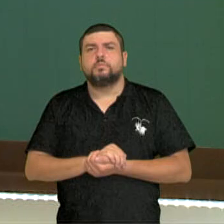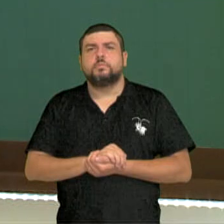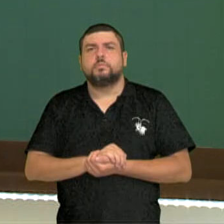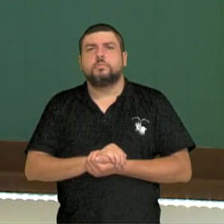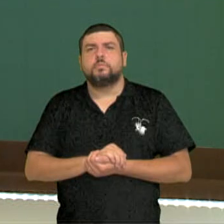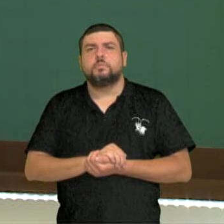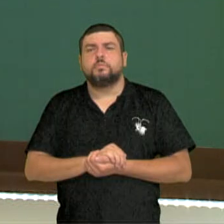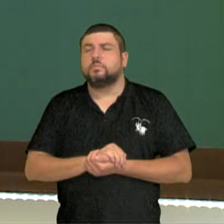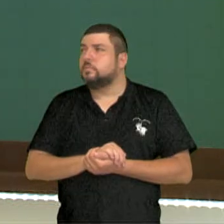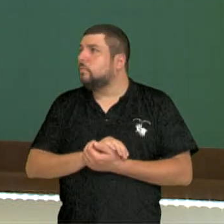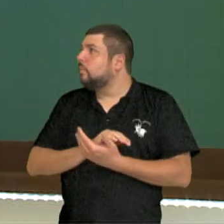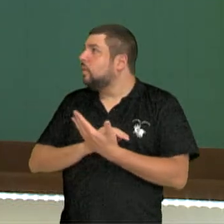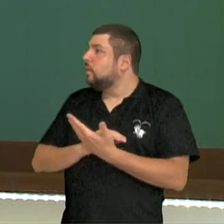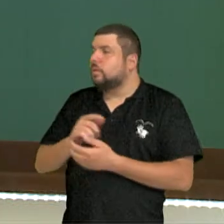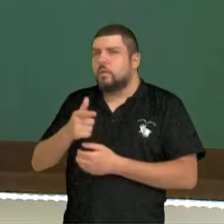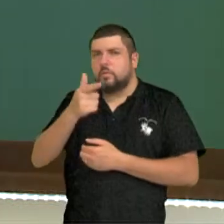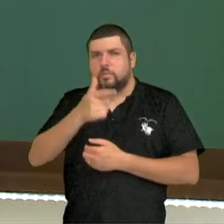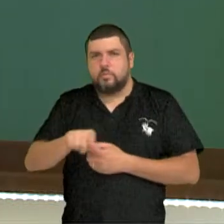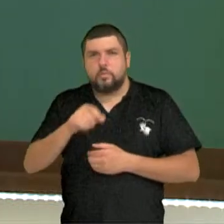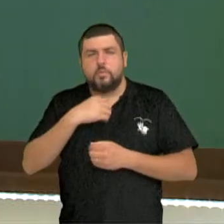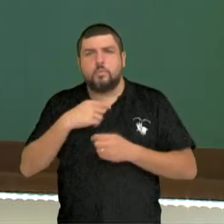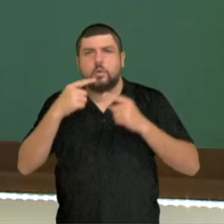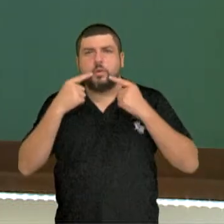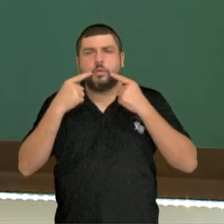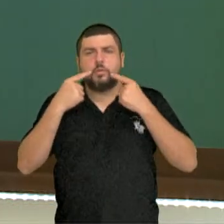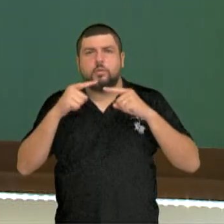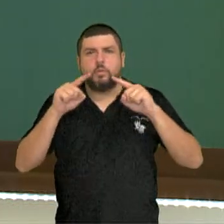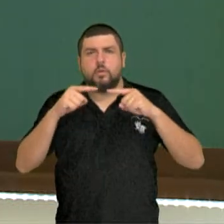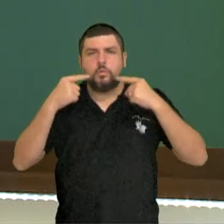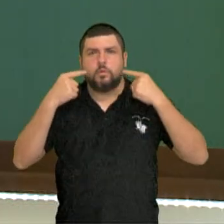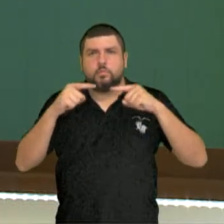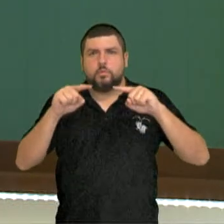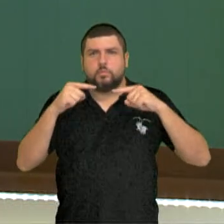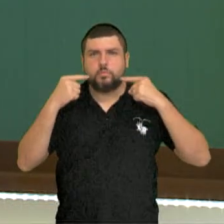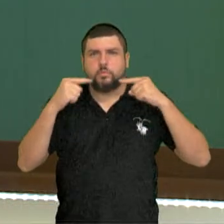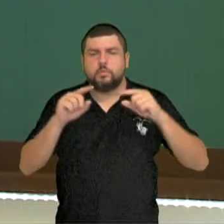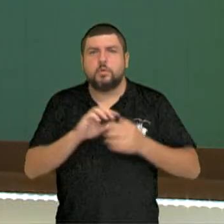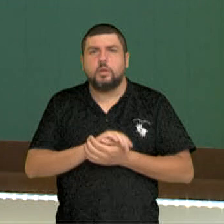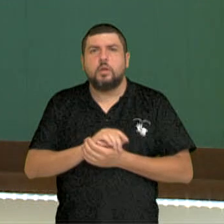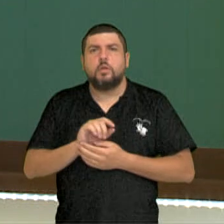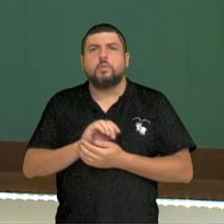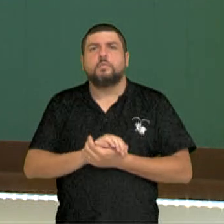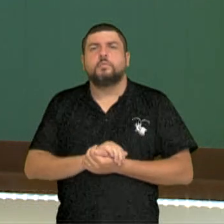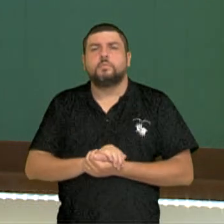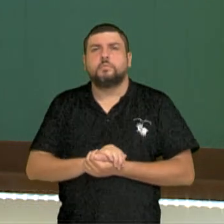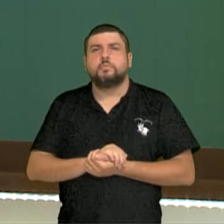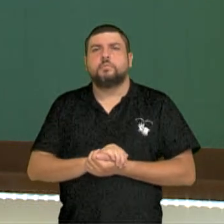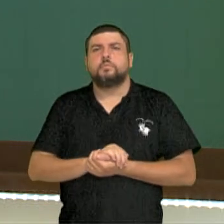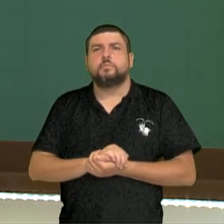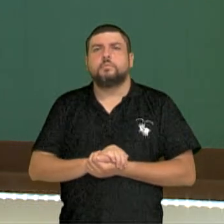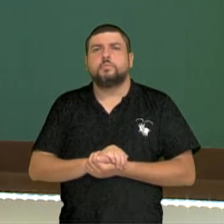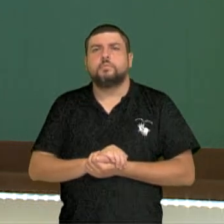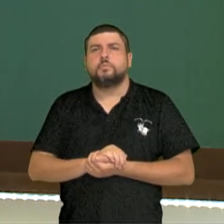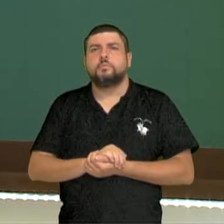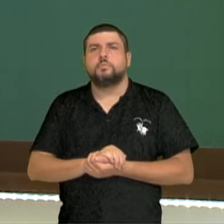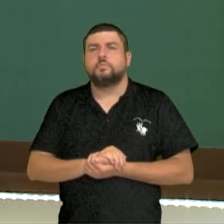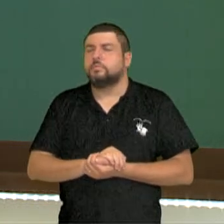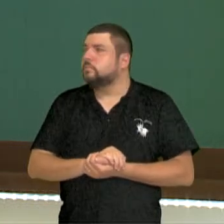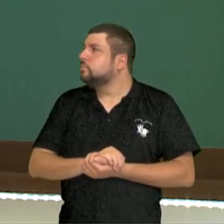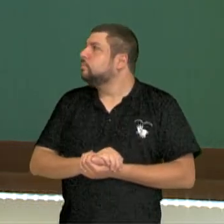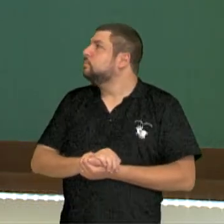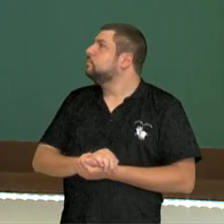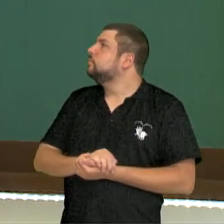Aqui, mais uma letra de música agora com o exemplo do should, que é do Justin Bieber, e diz: That should be